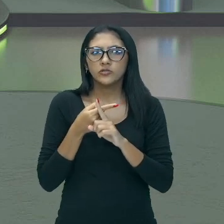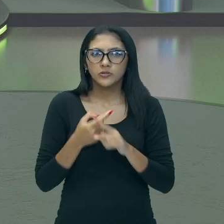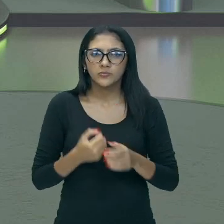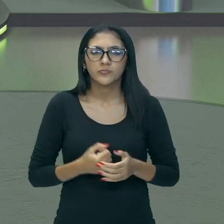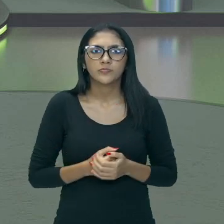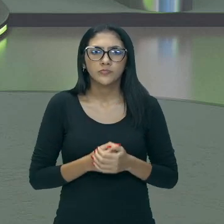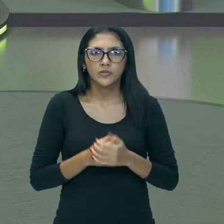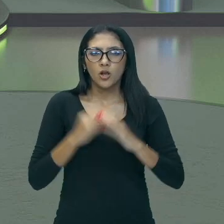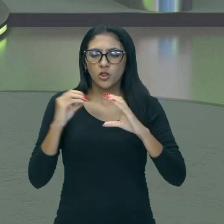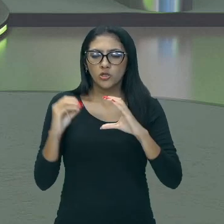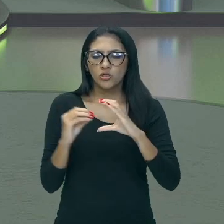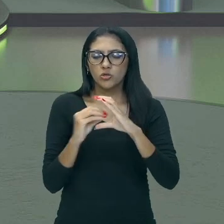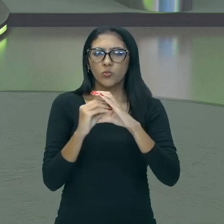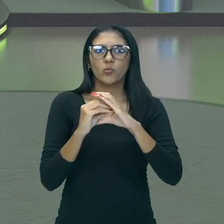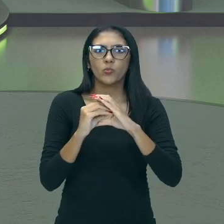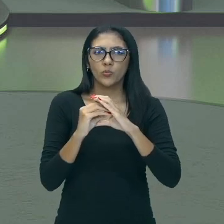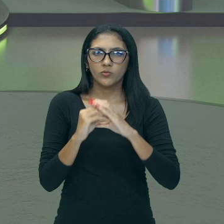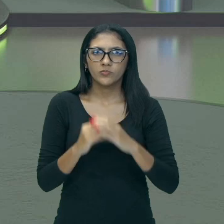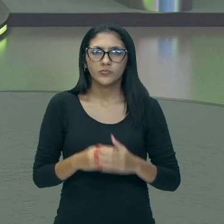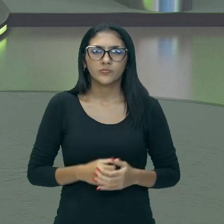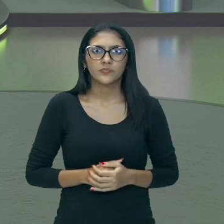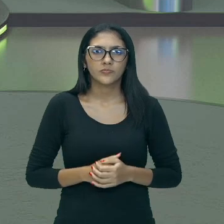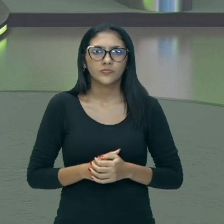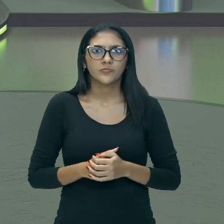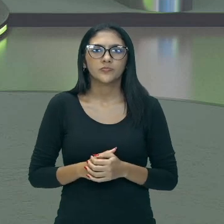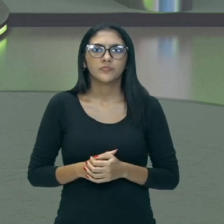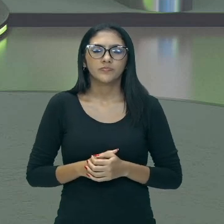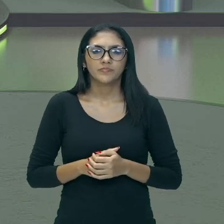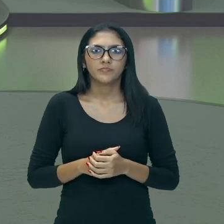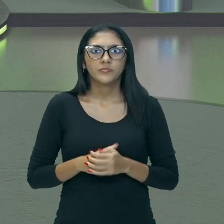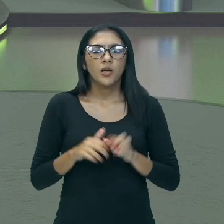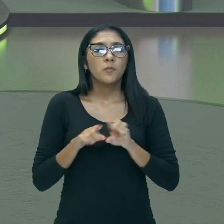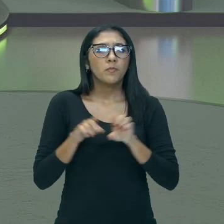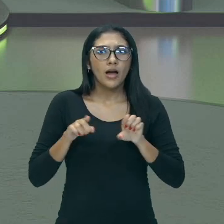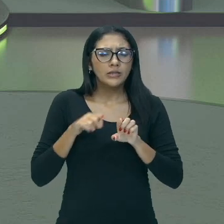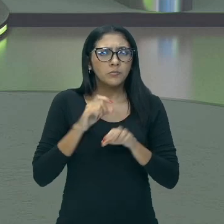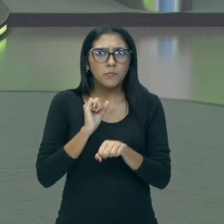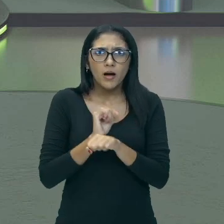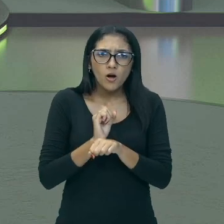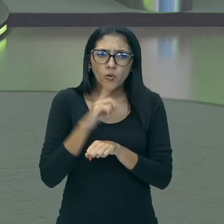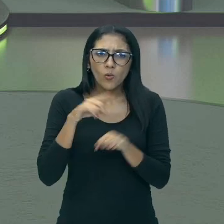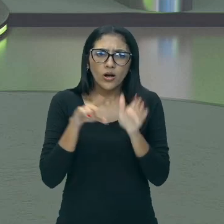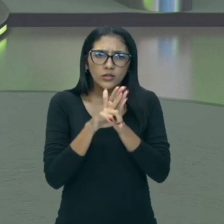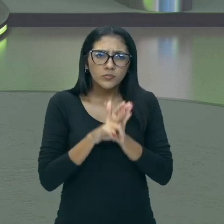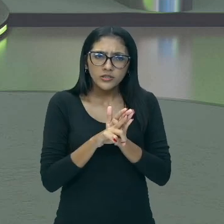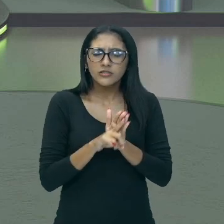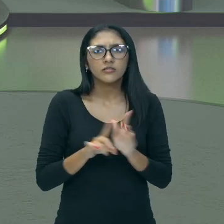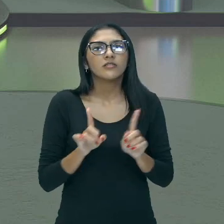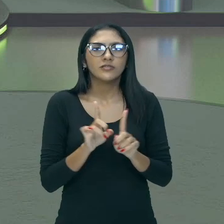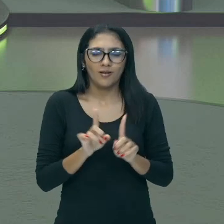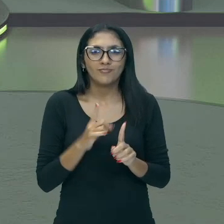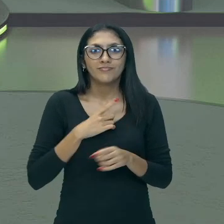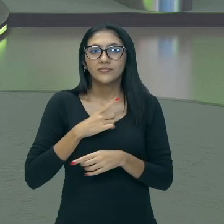modelo atômico de Rutherford. Só que não paramos por aí. O último